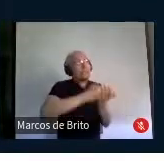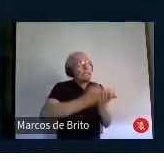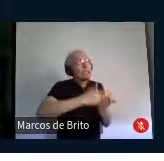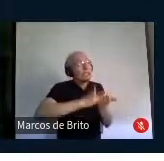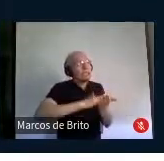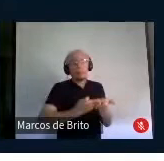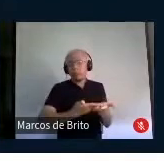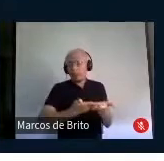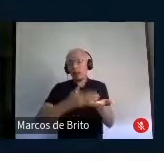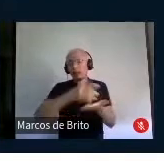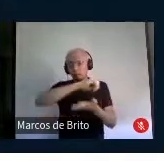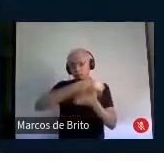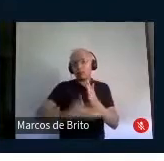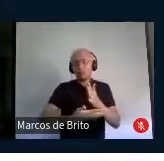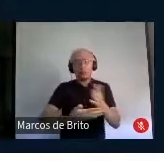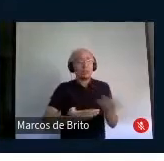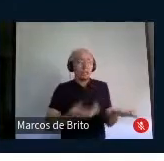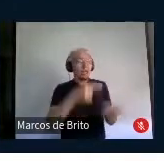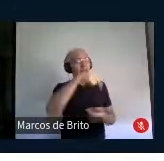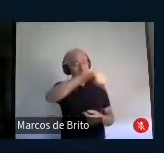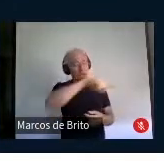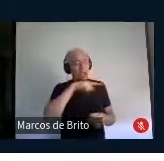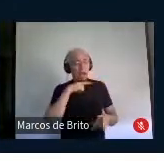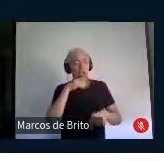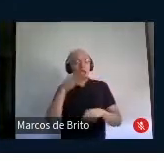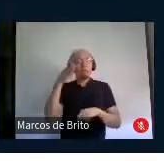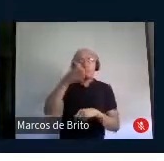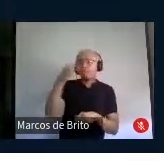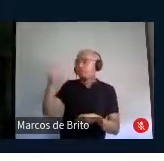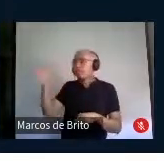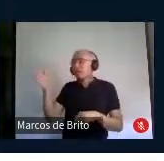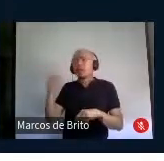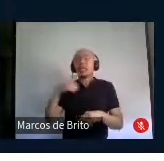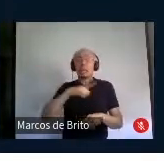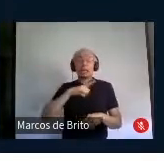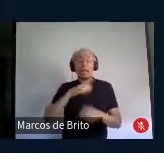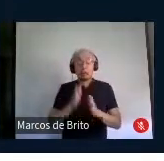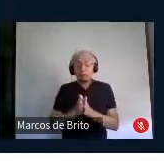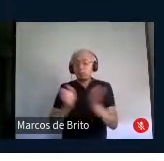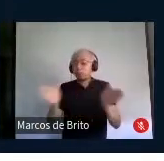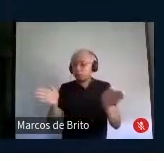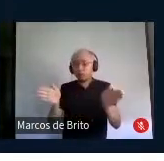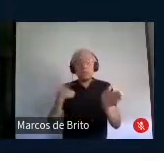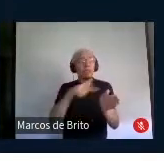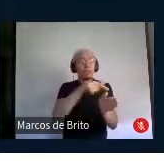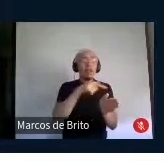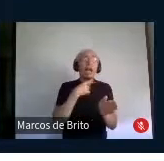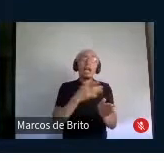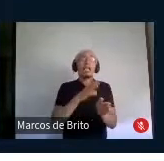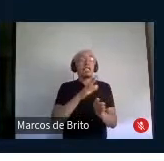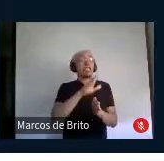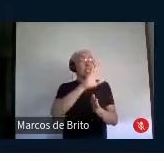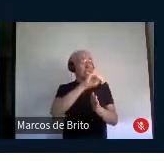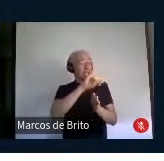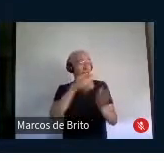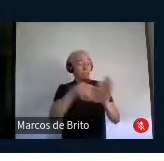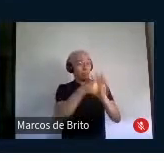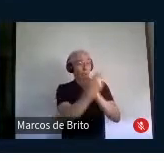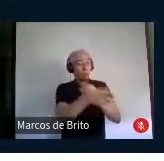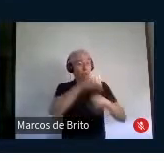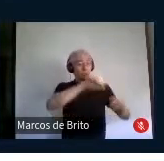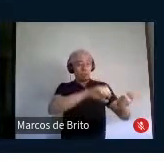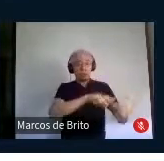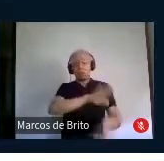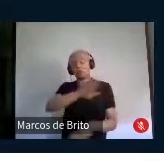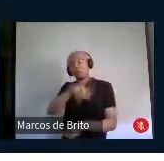a sua atuação nessa área, ela envolve duas áreas distintas, que é as ciências educacionais e os